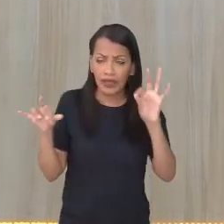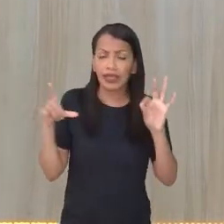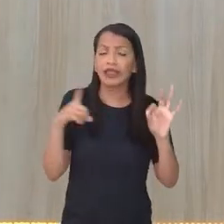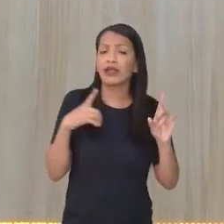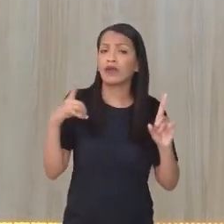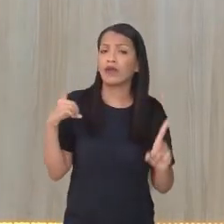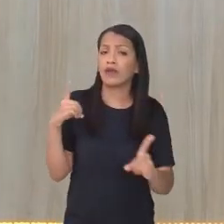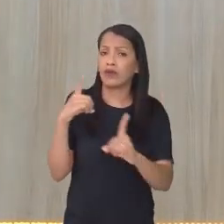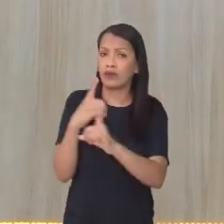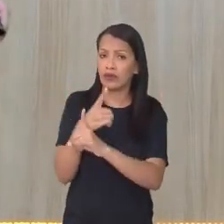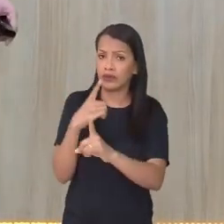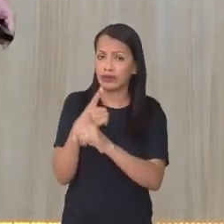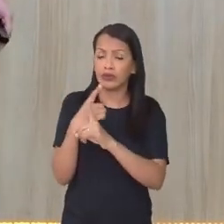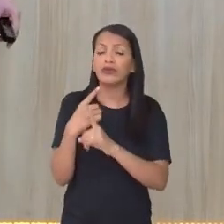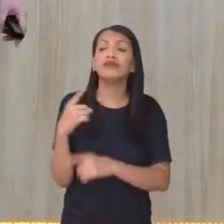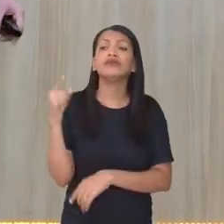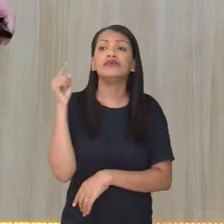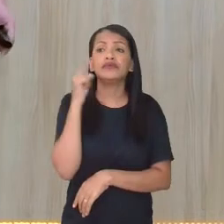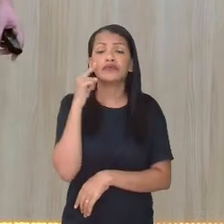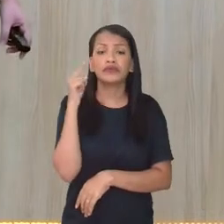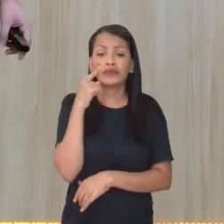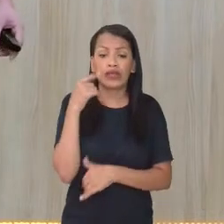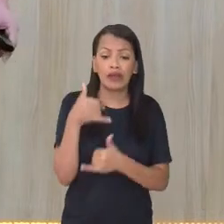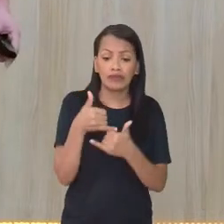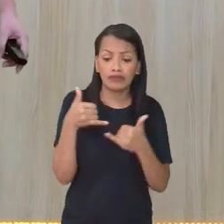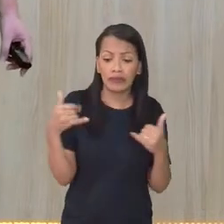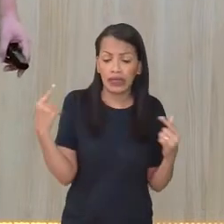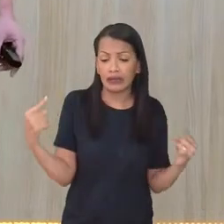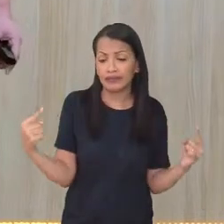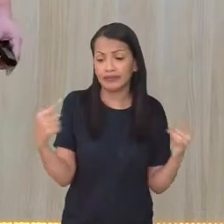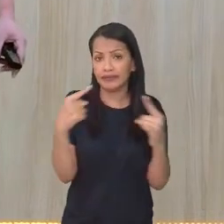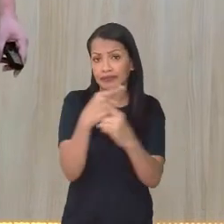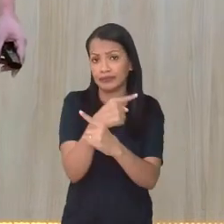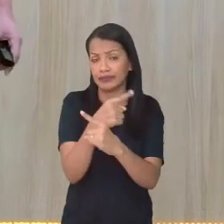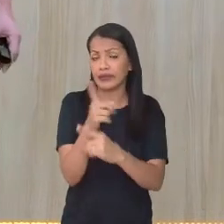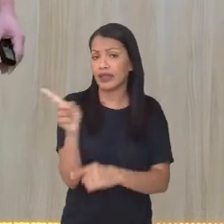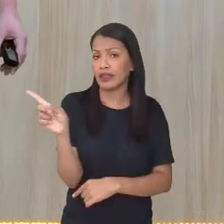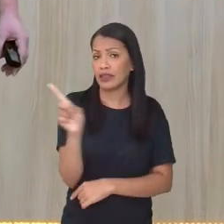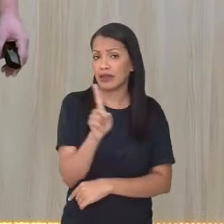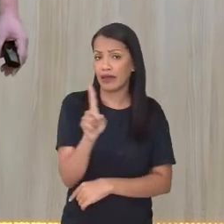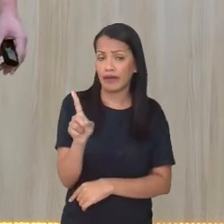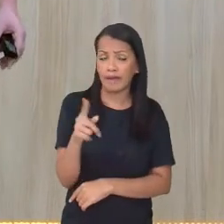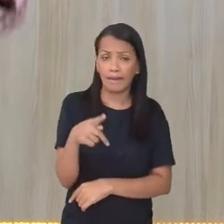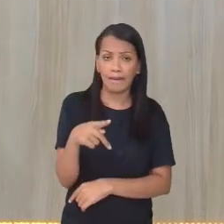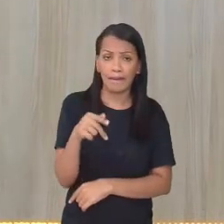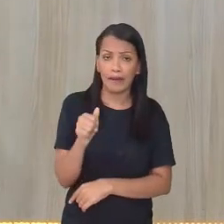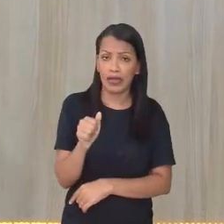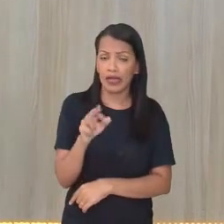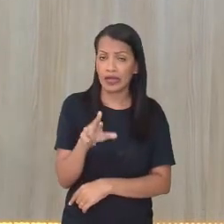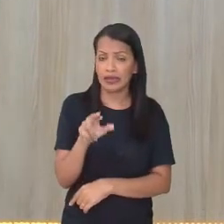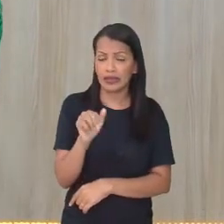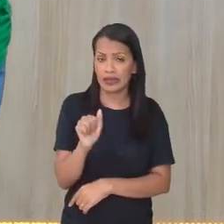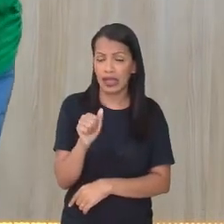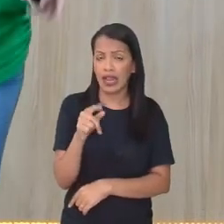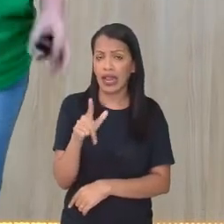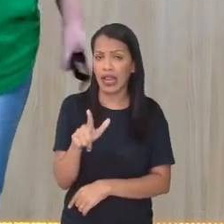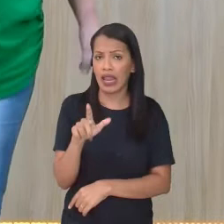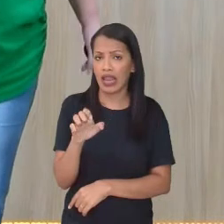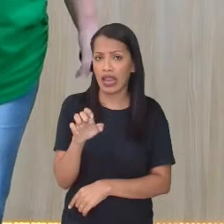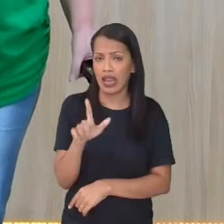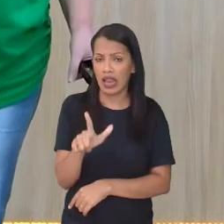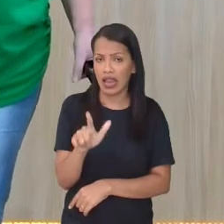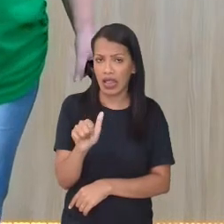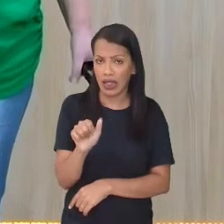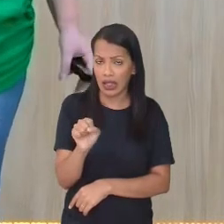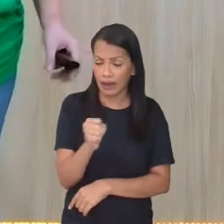encontro. Essas retas não são paralelas. Isso a gente vai ver sempre, mas não